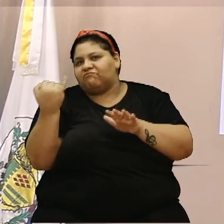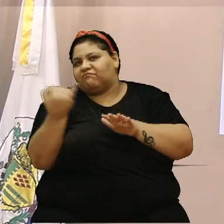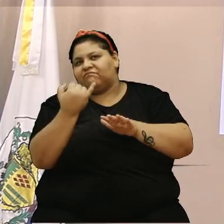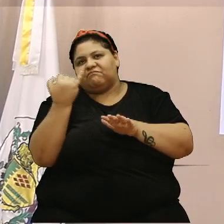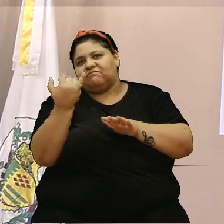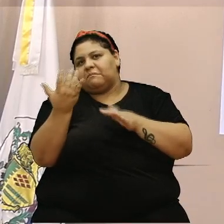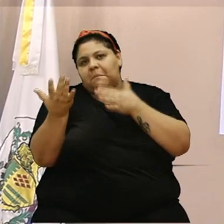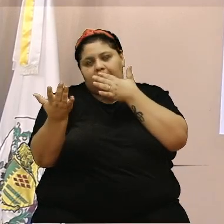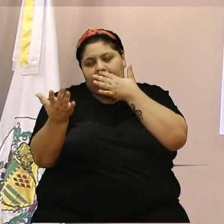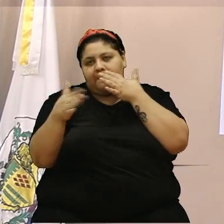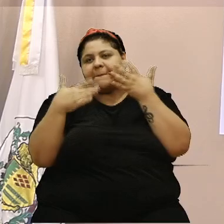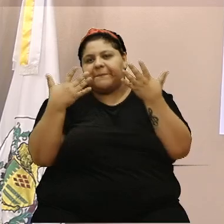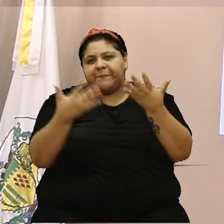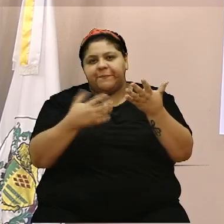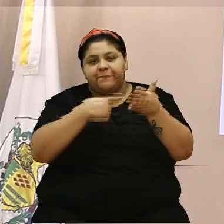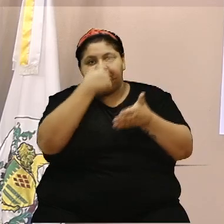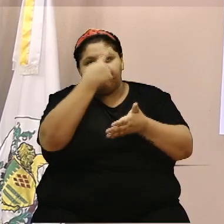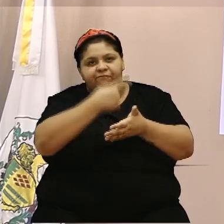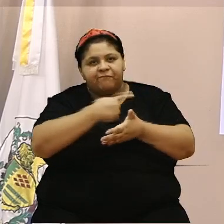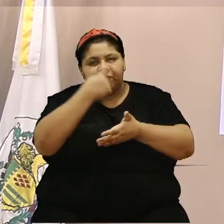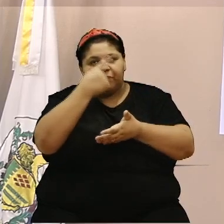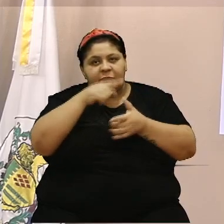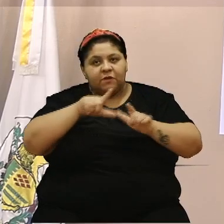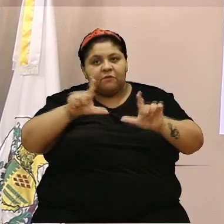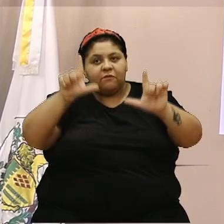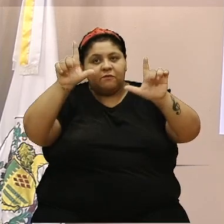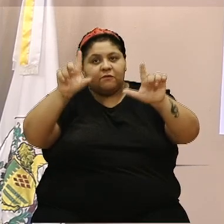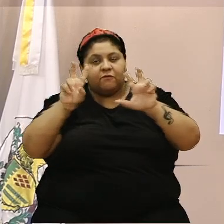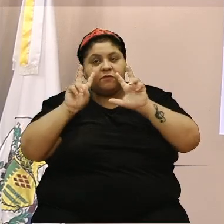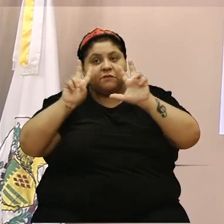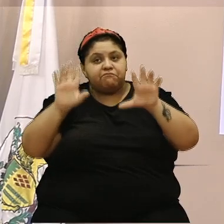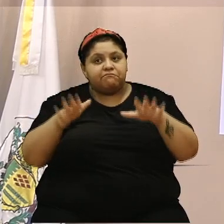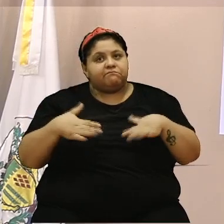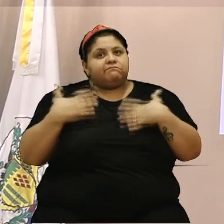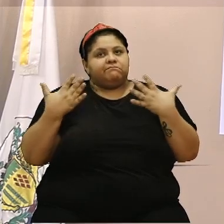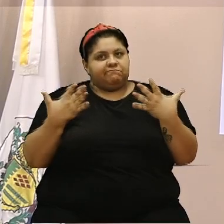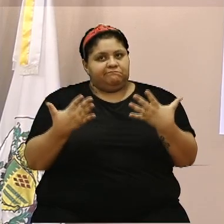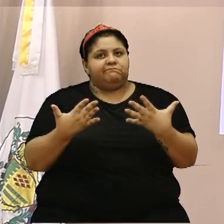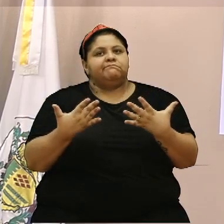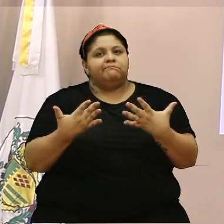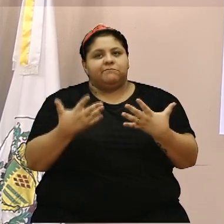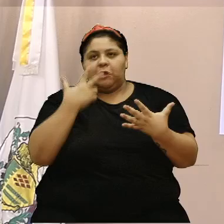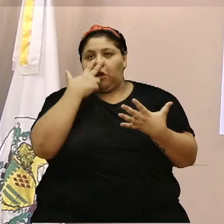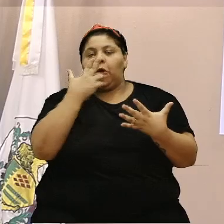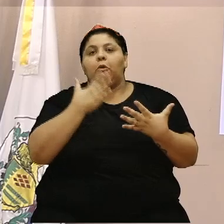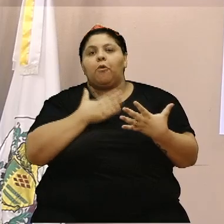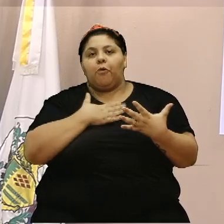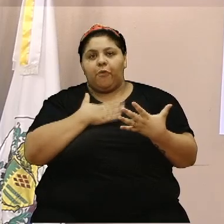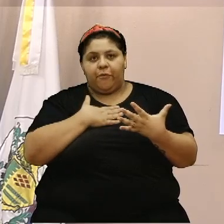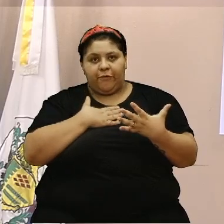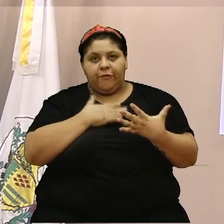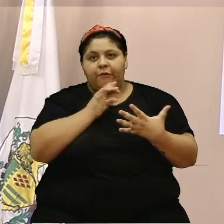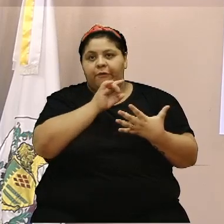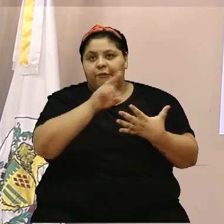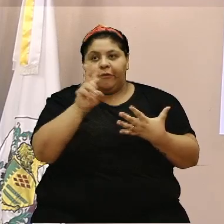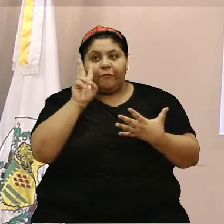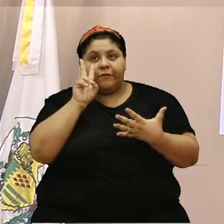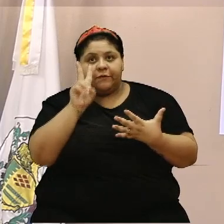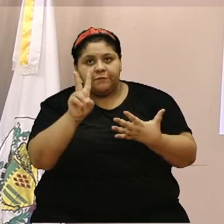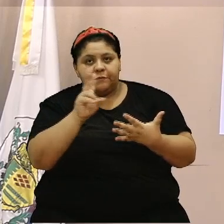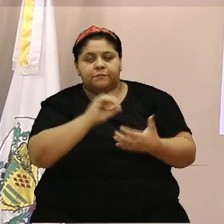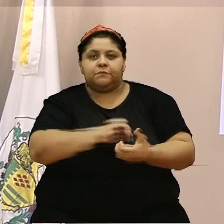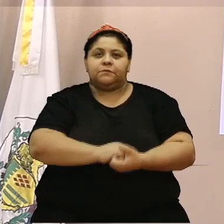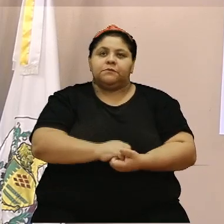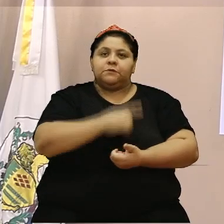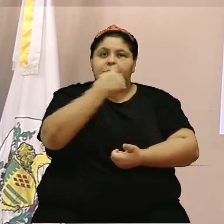importante. Então dá uma olhada nessa tela e vocês vão se assustar, tanto quanto eu me assusto cada vez que eu vejo.